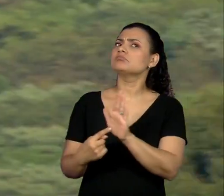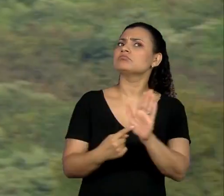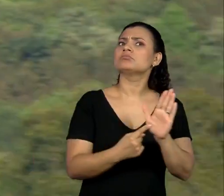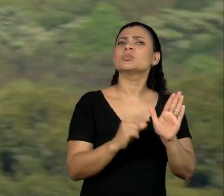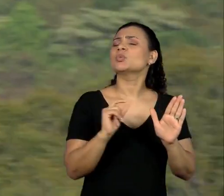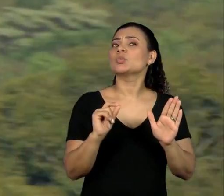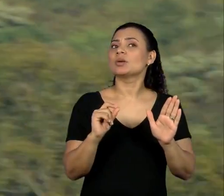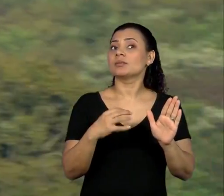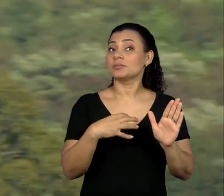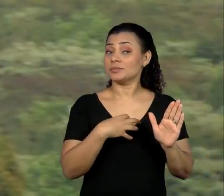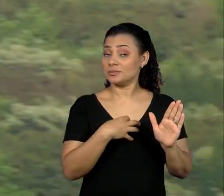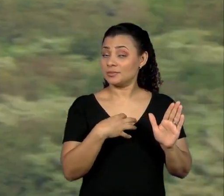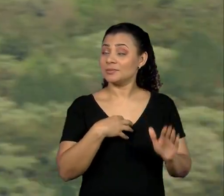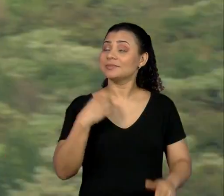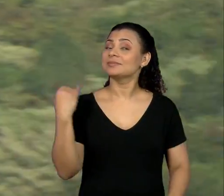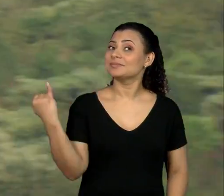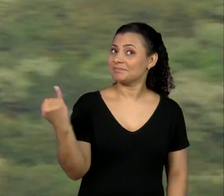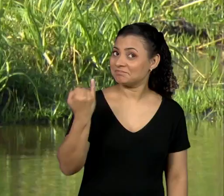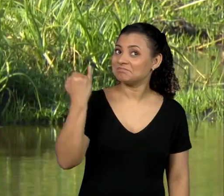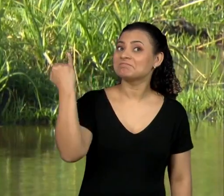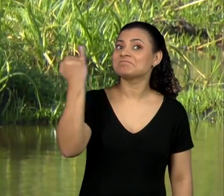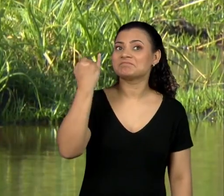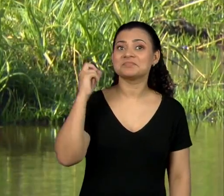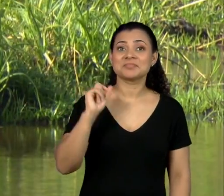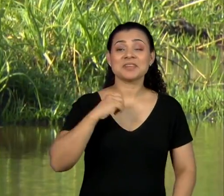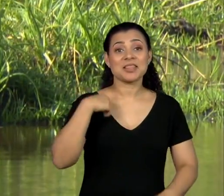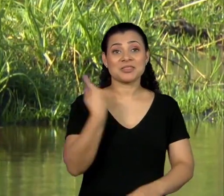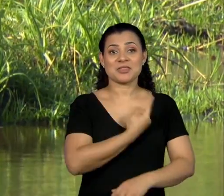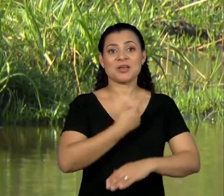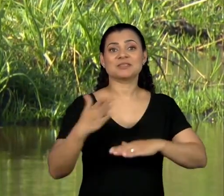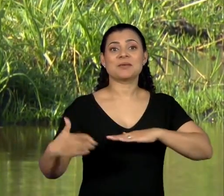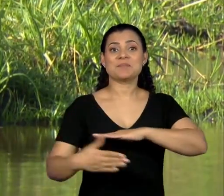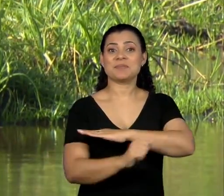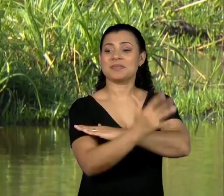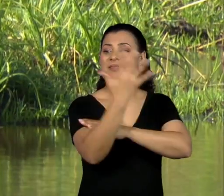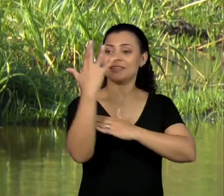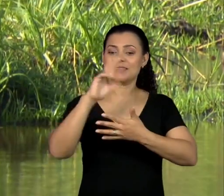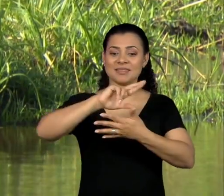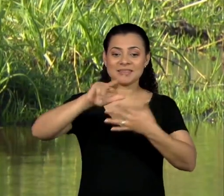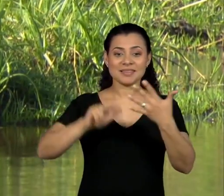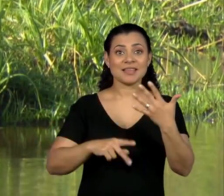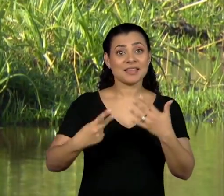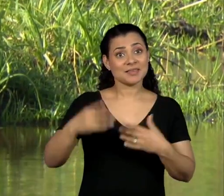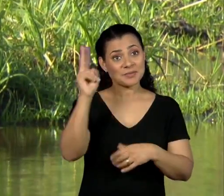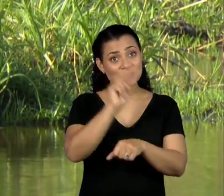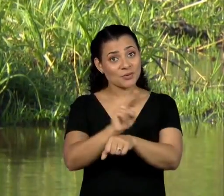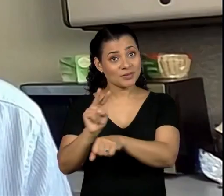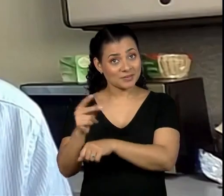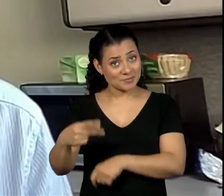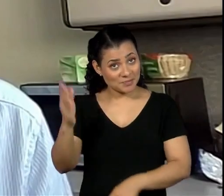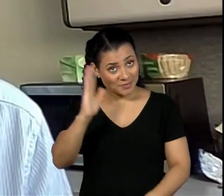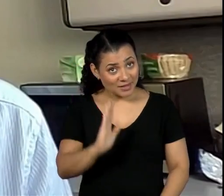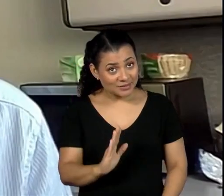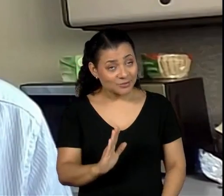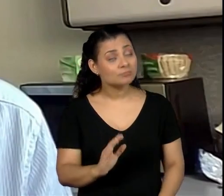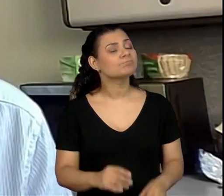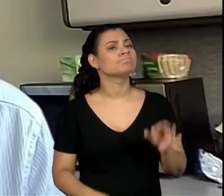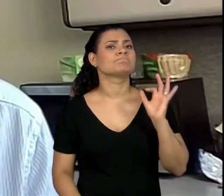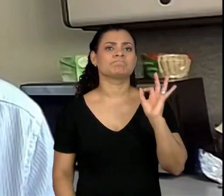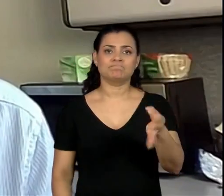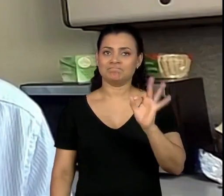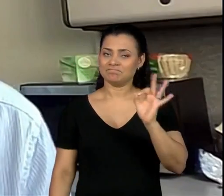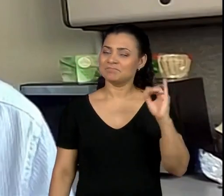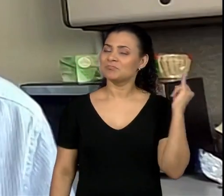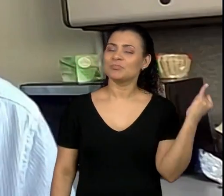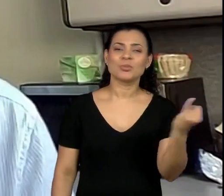forma, a importância, a valorização da nossa biodiversidade, a importância de mantê-la? Esse é um bom exemplo de como que o estudo